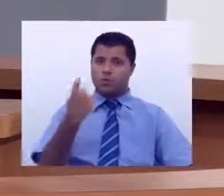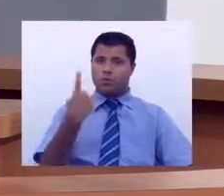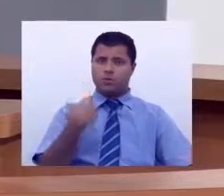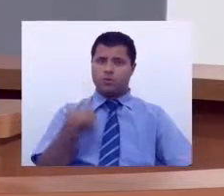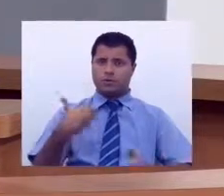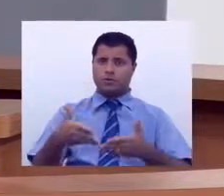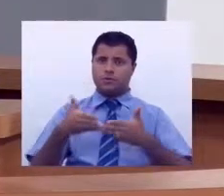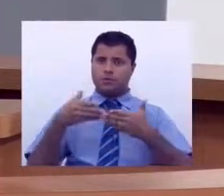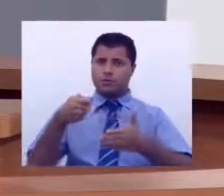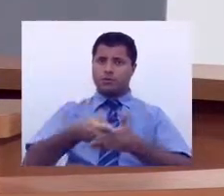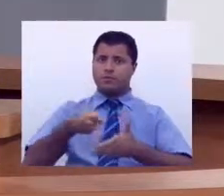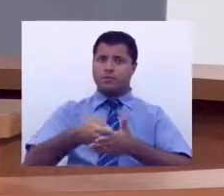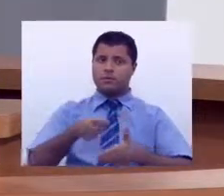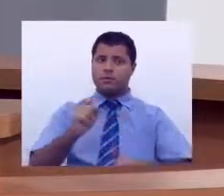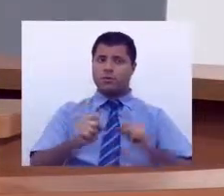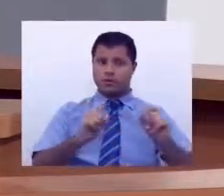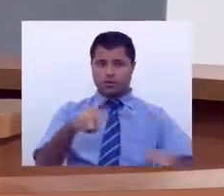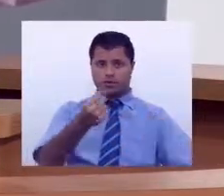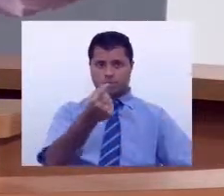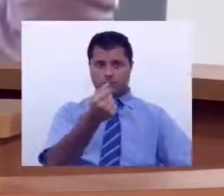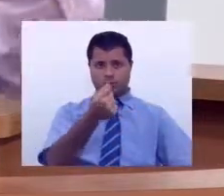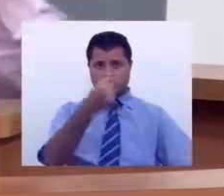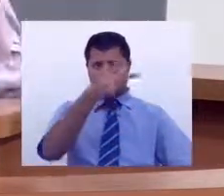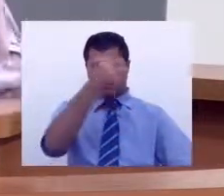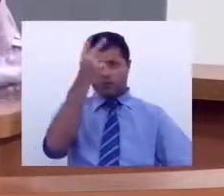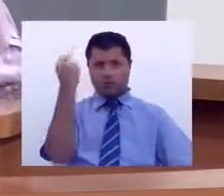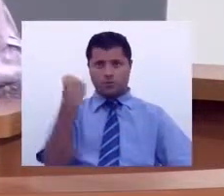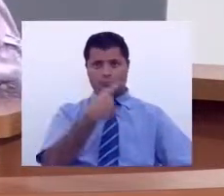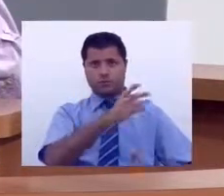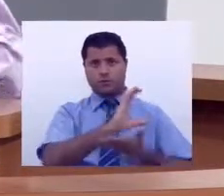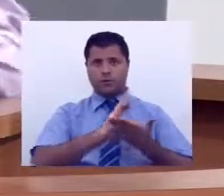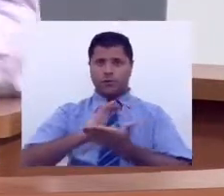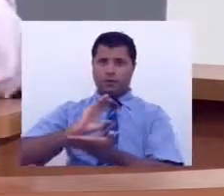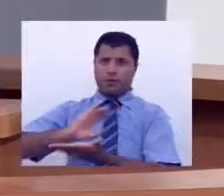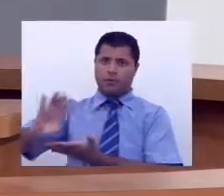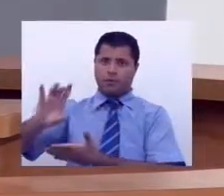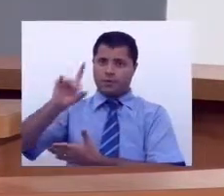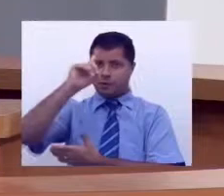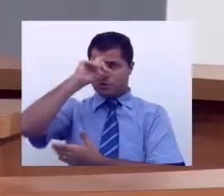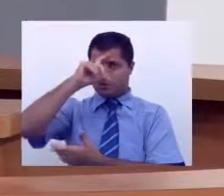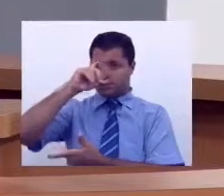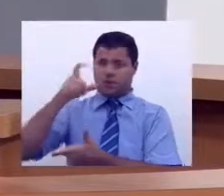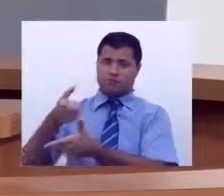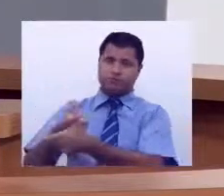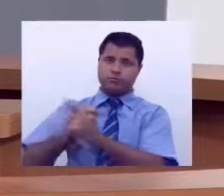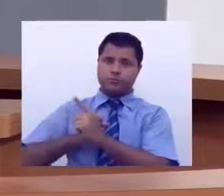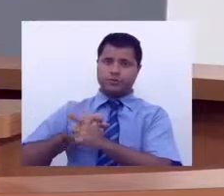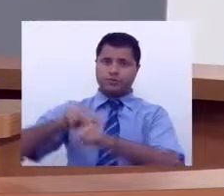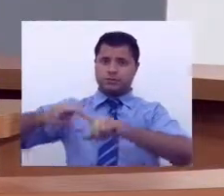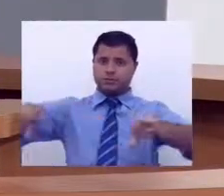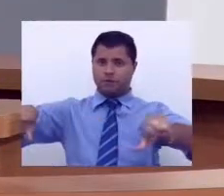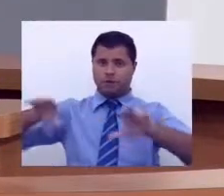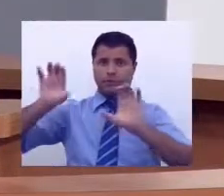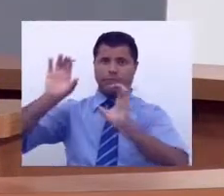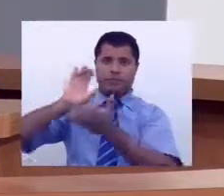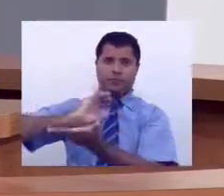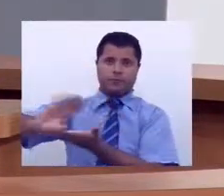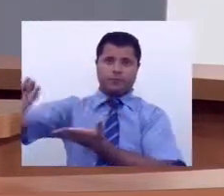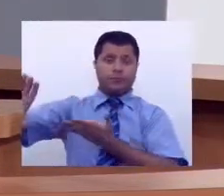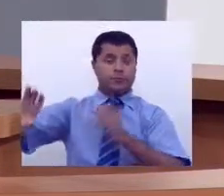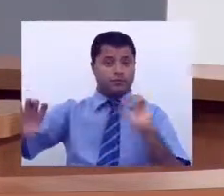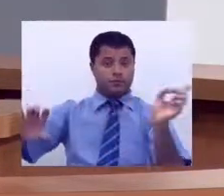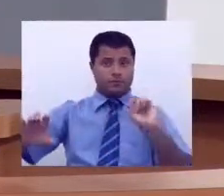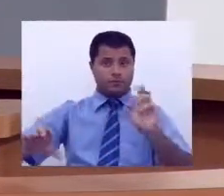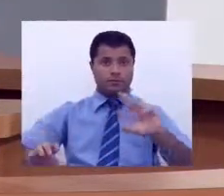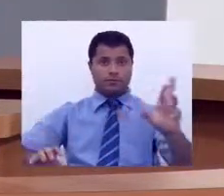para pegar o dinheiro do município e enterrar na dívida do hospital. Porque, dá uma olhada, se você contrata um